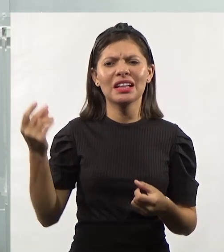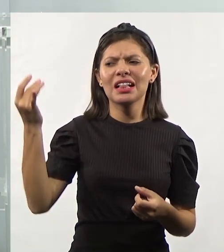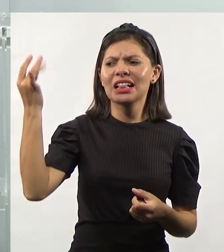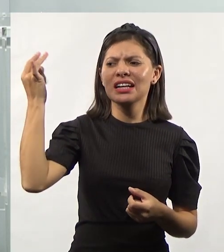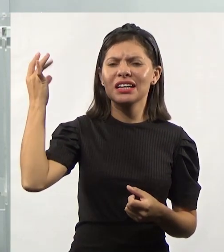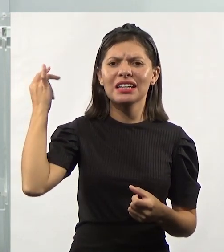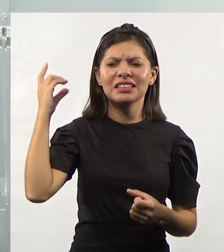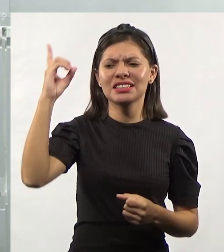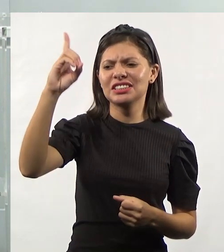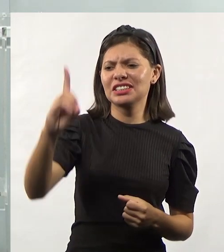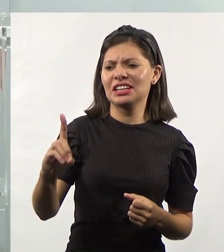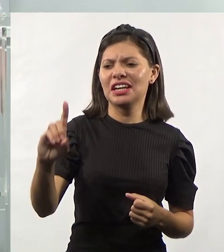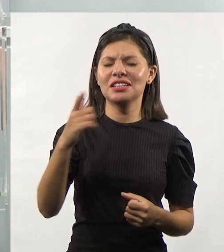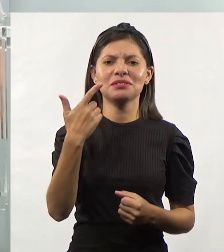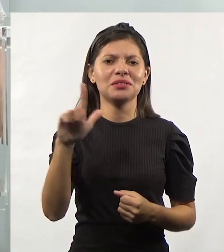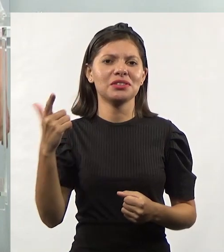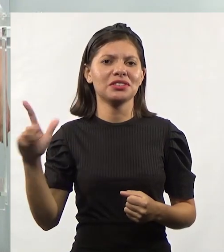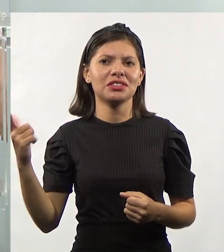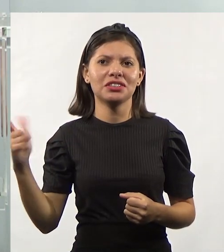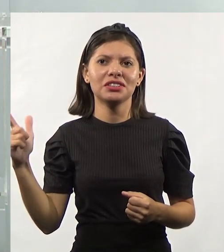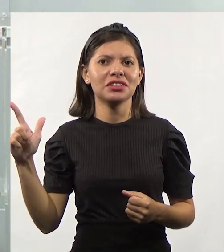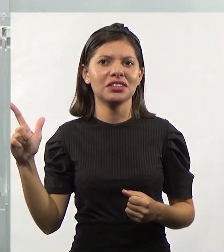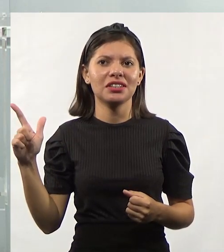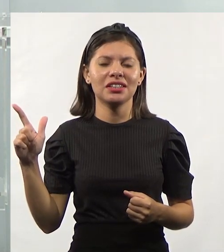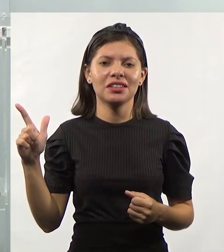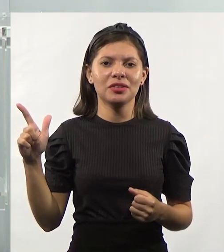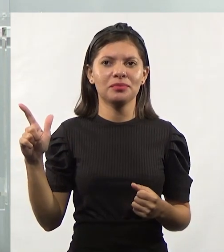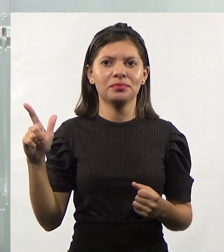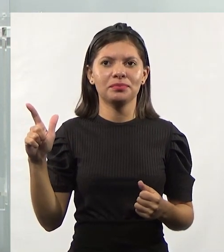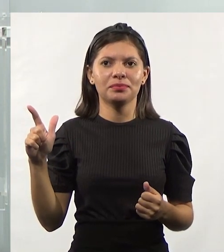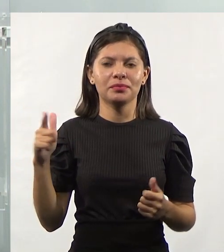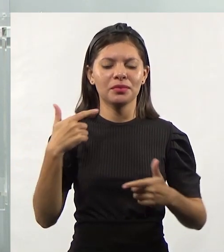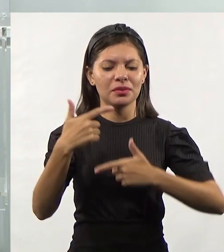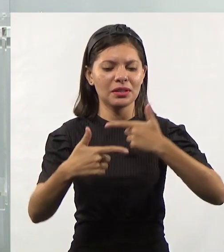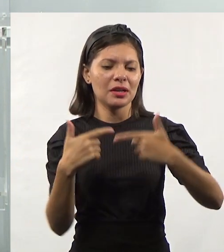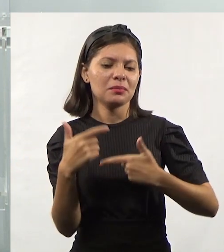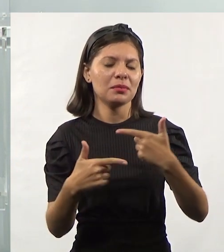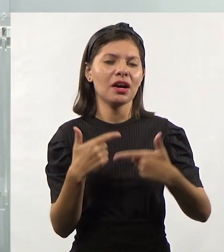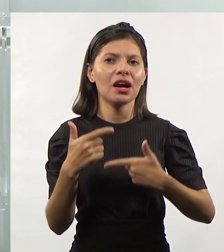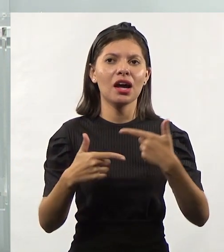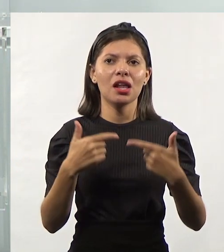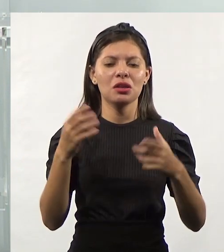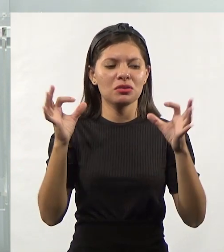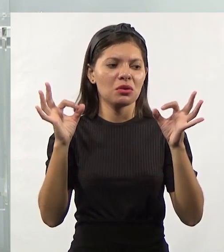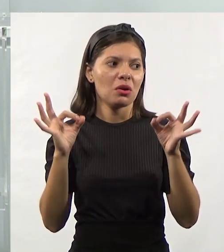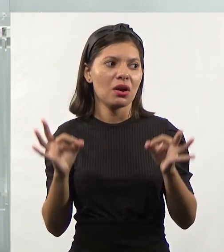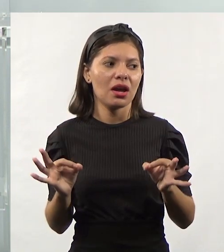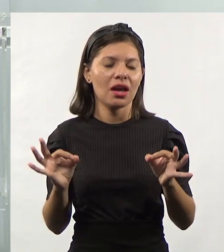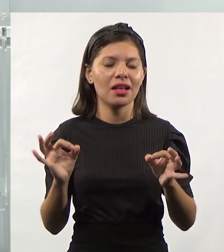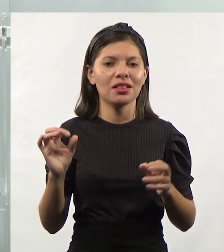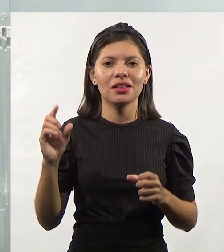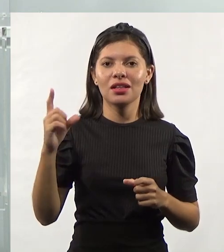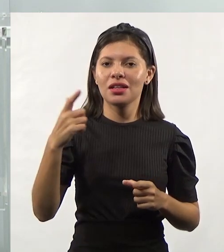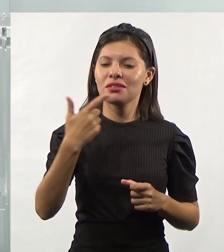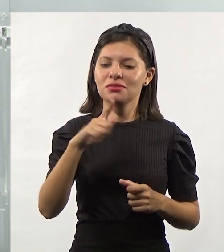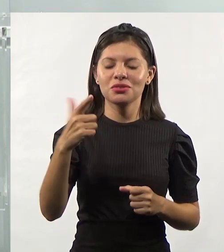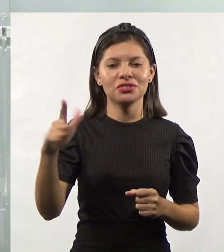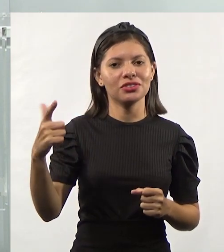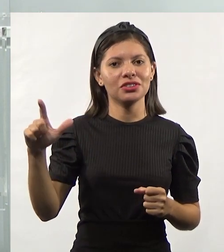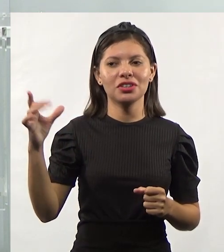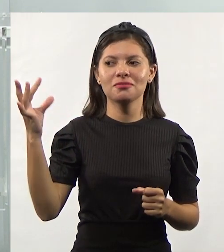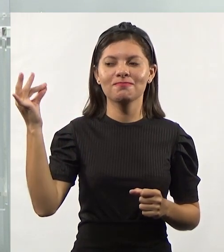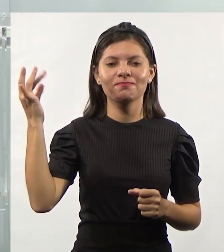tempo as pessoas não tinham direito, não havia Organização Internacional do Trabalho, né? Não havia uma preocupação com o